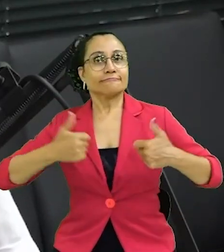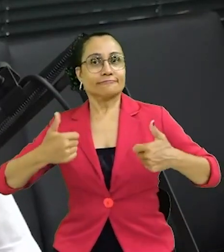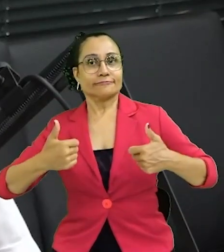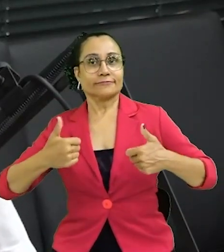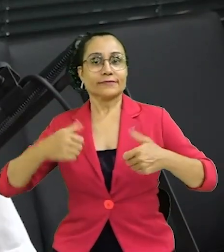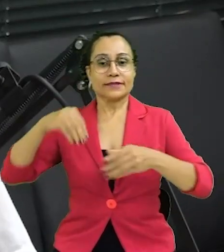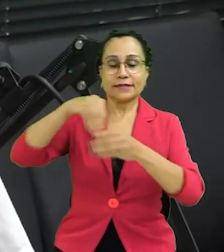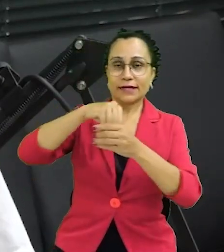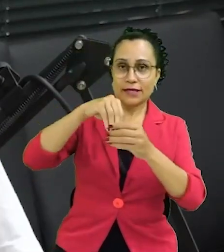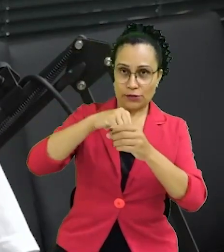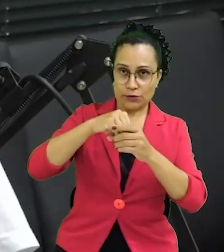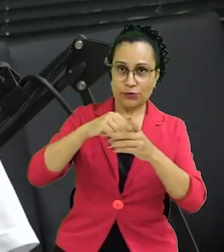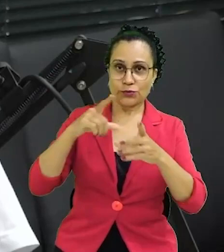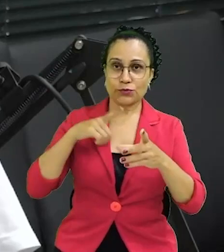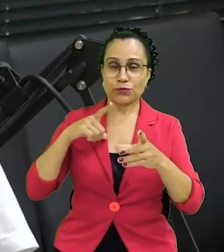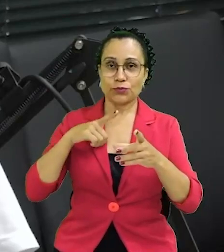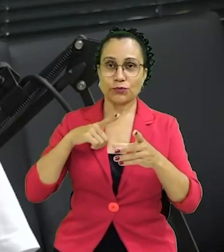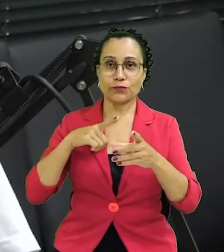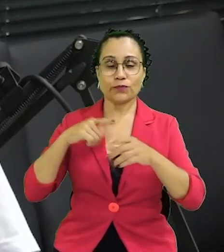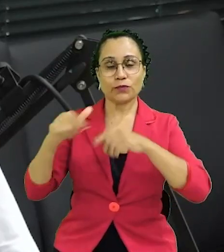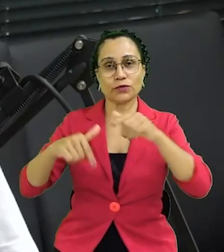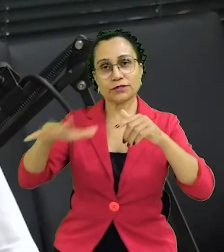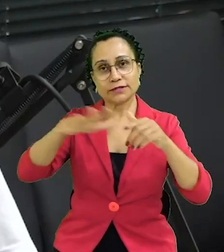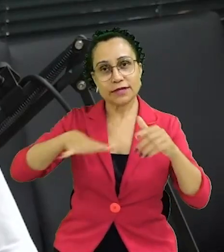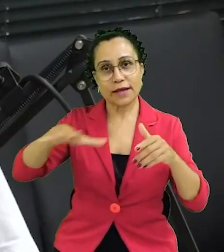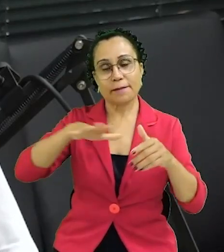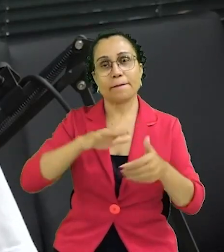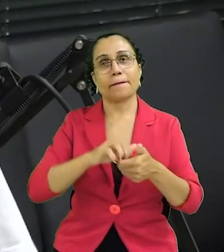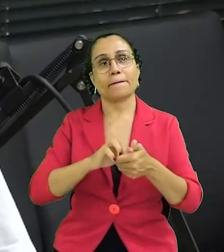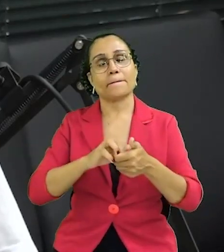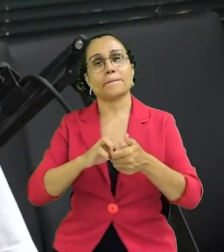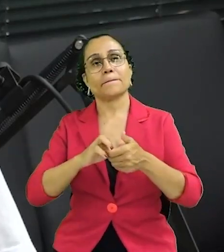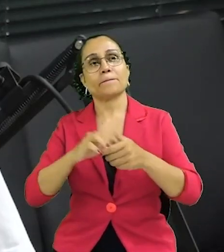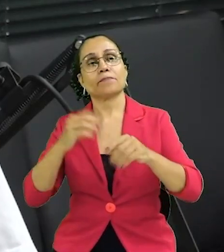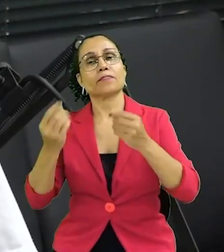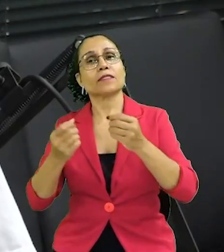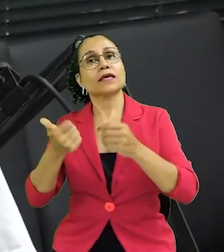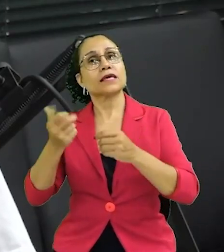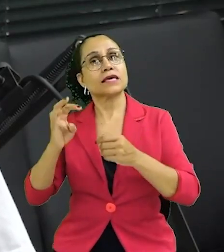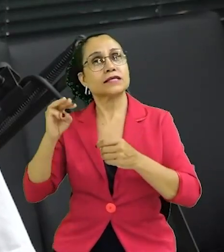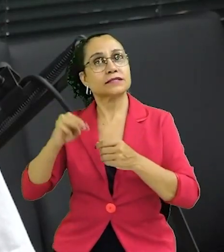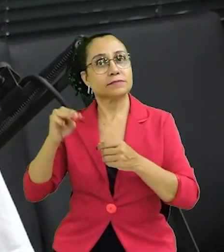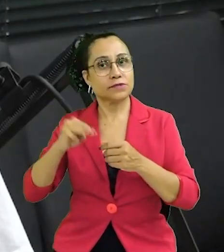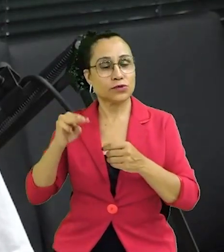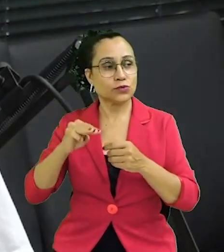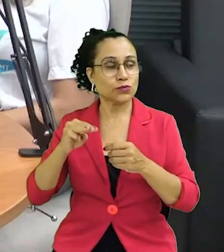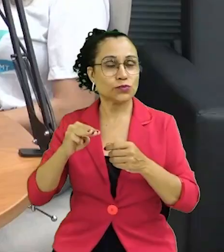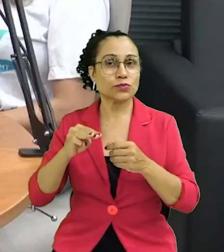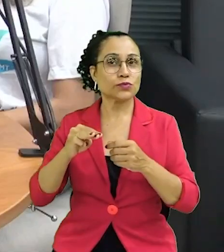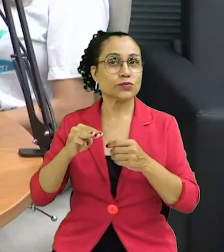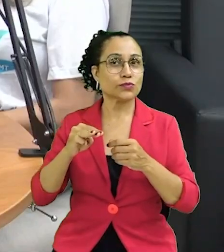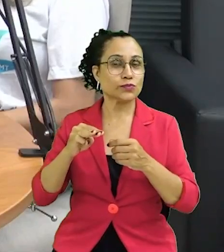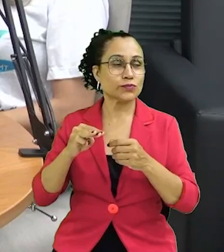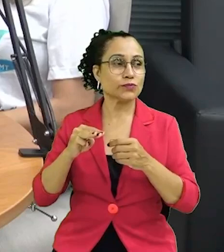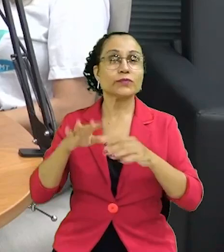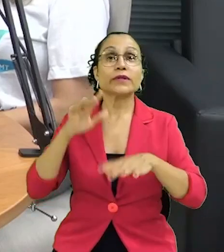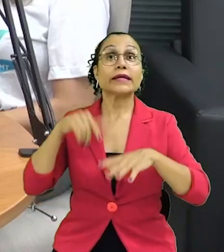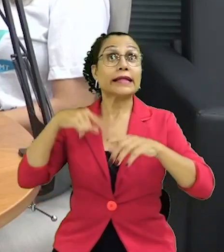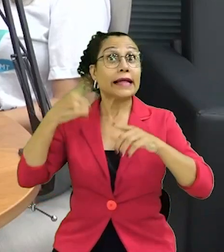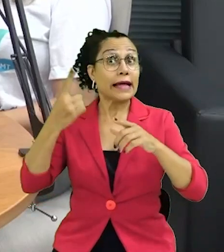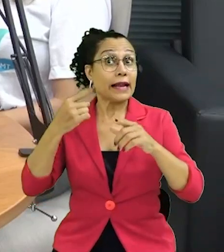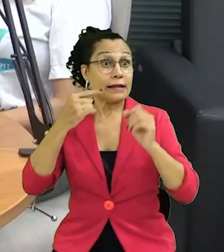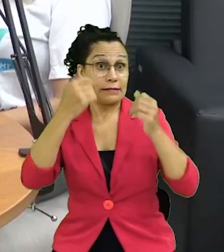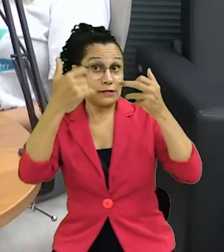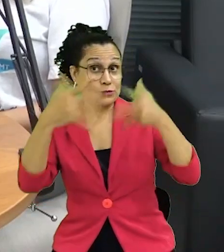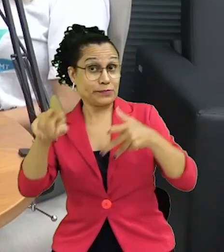de trabalho. Nesses 10, 15 minutos, eu acabo seguindo, né? 15 minutos de A Fabi está falando de uma das